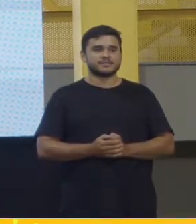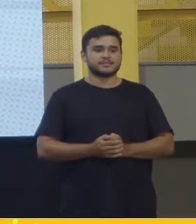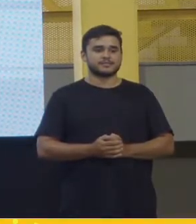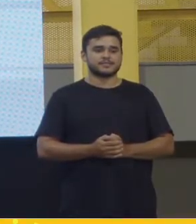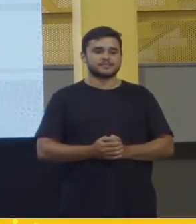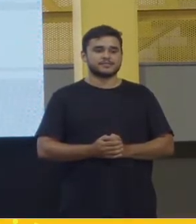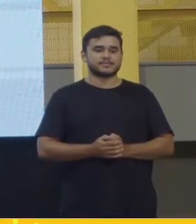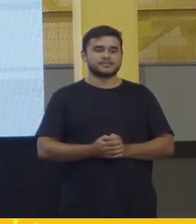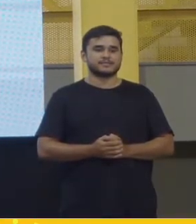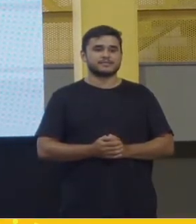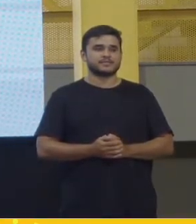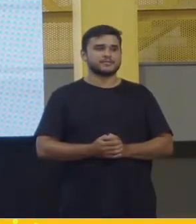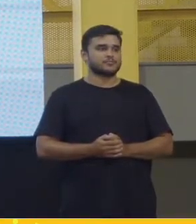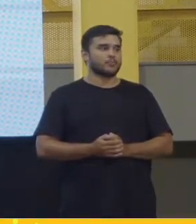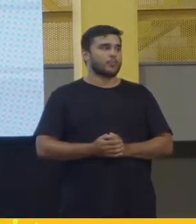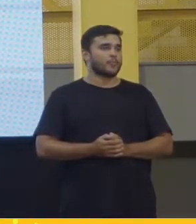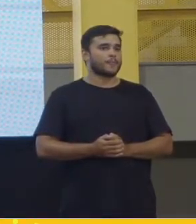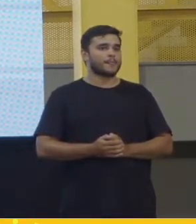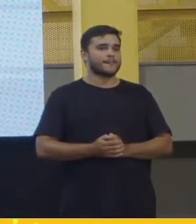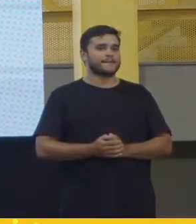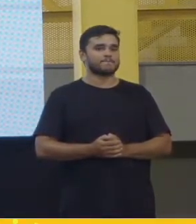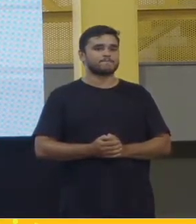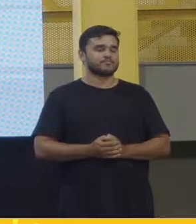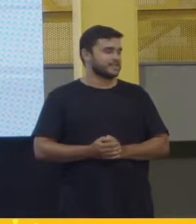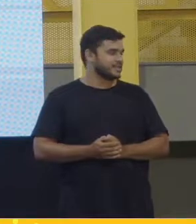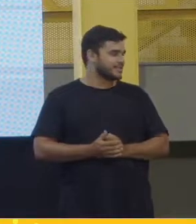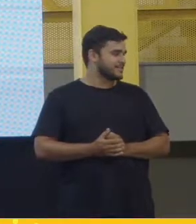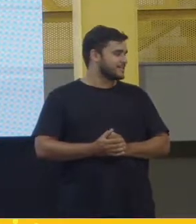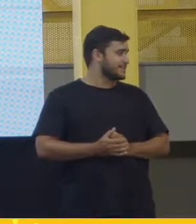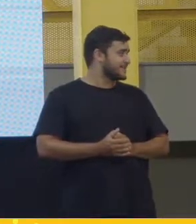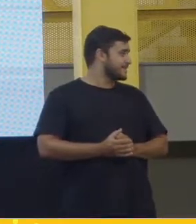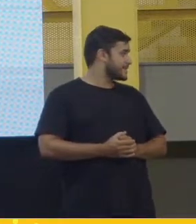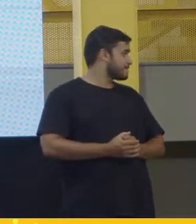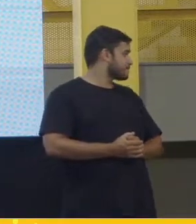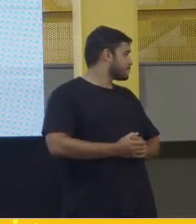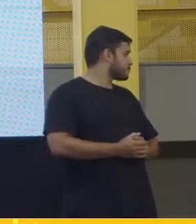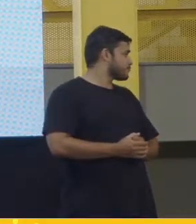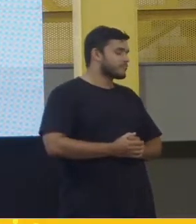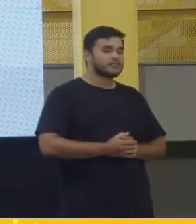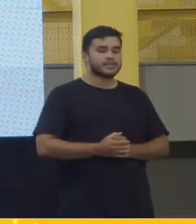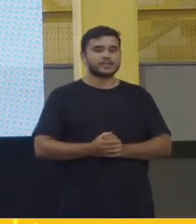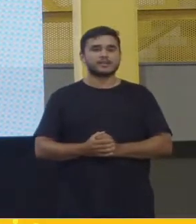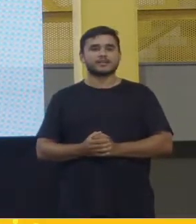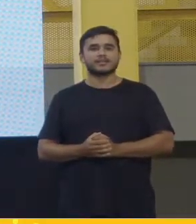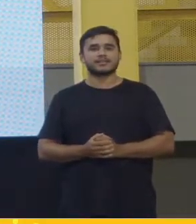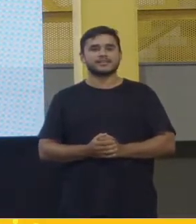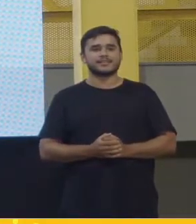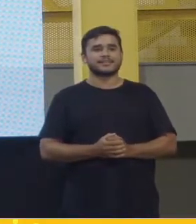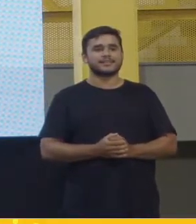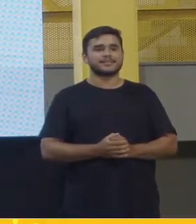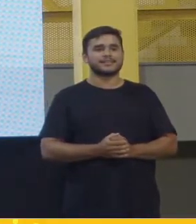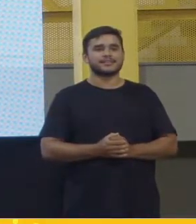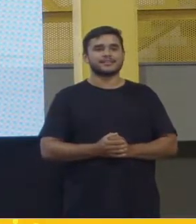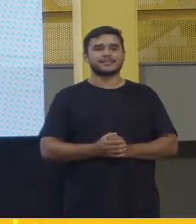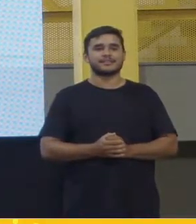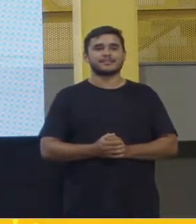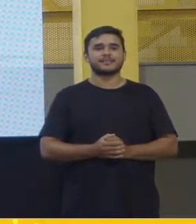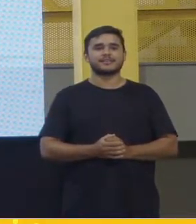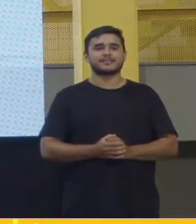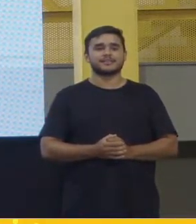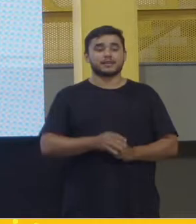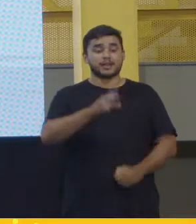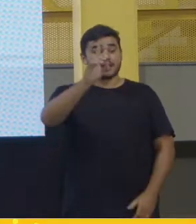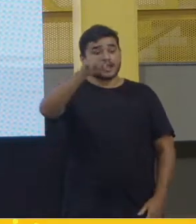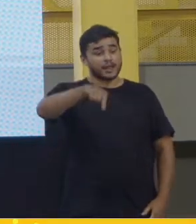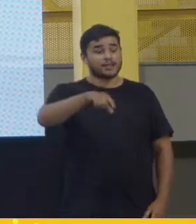questão de estar apontando, só que ele recebe aquela região. Não, isso daí é problema de adaptação. Vou falar um pouco sobre isso. A pergunta dele